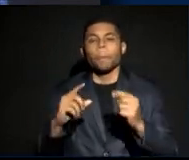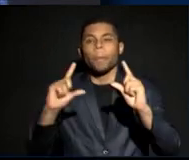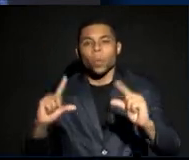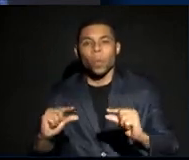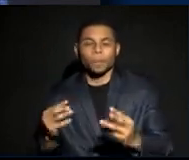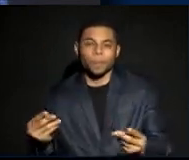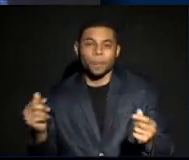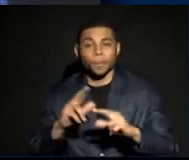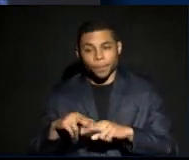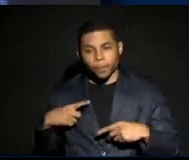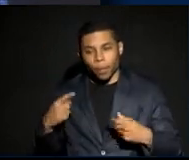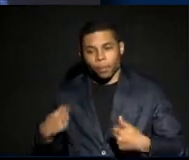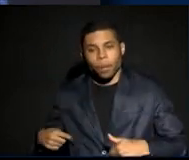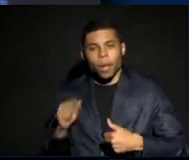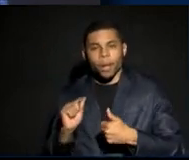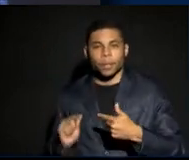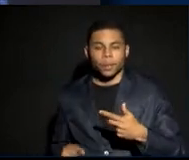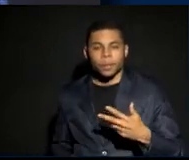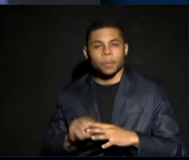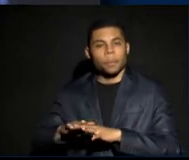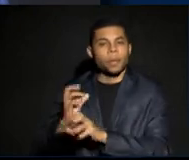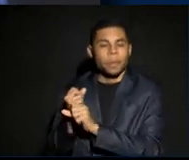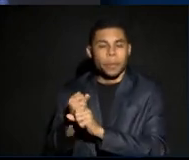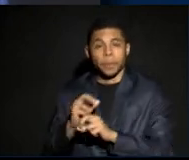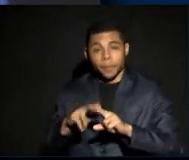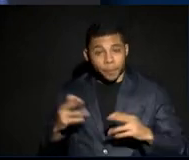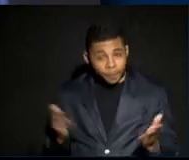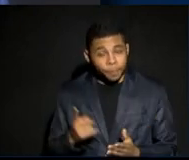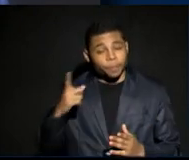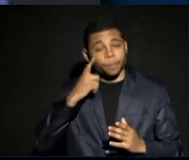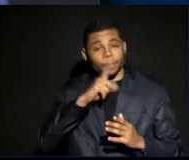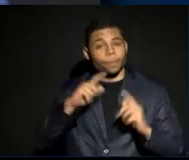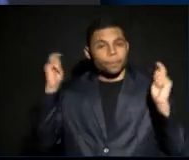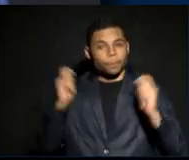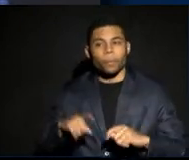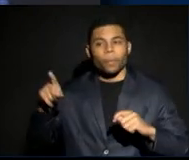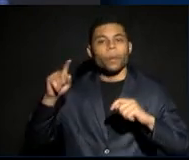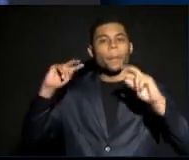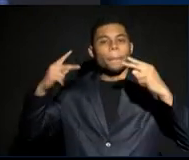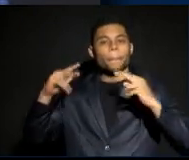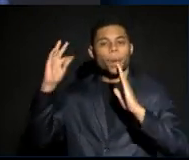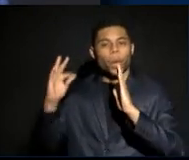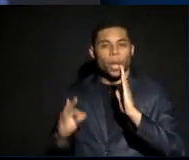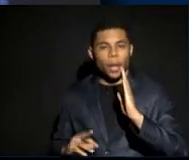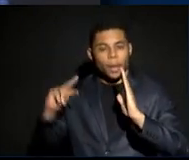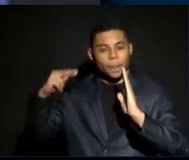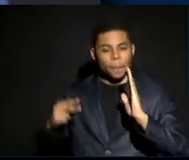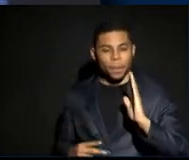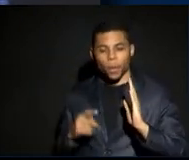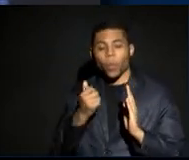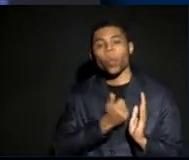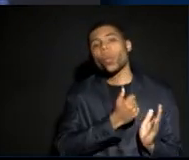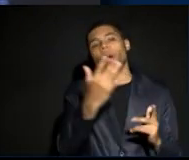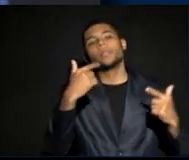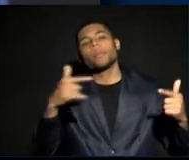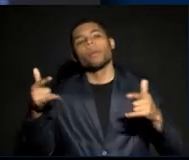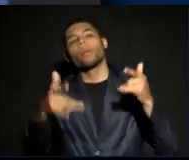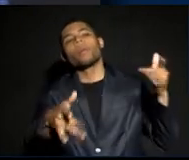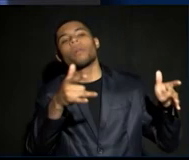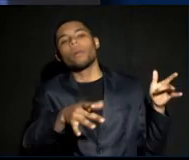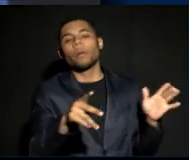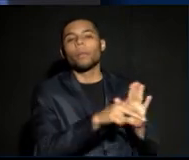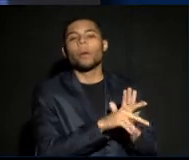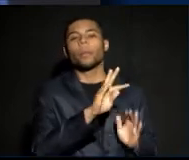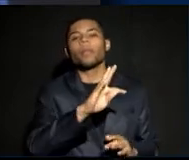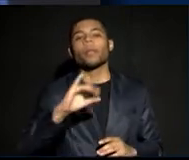aí ele tem que ter algum requisito matemático ele tem que ter capacidade hoje de programar quantos mercados quantos empregos estão sobrando